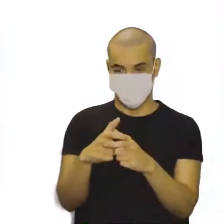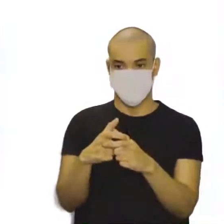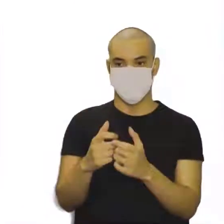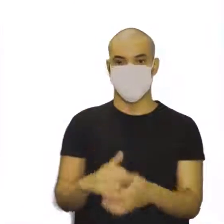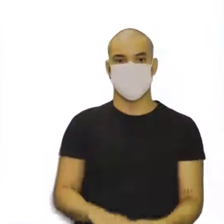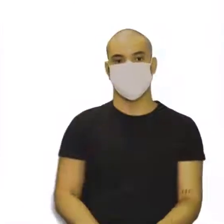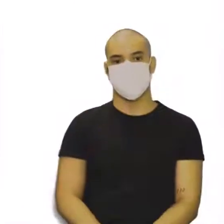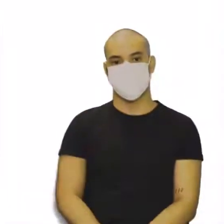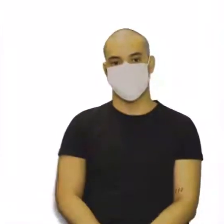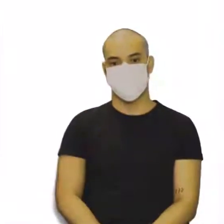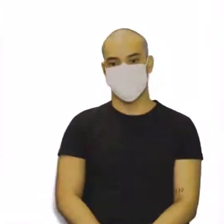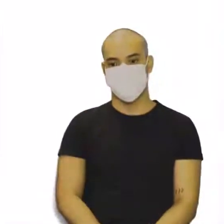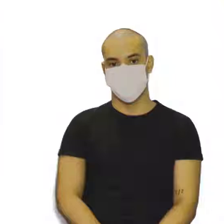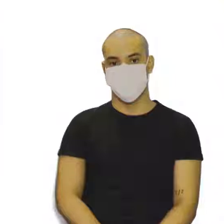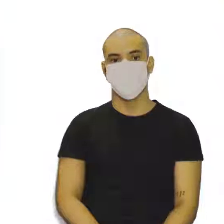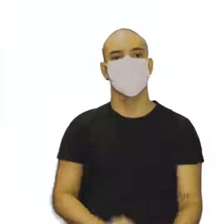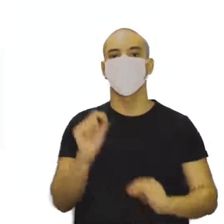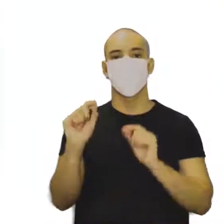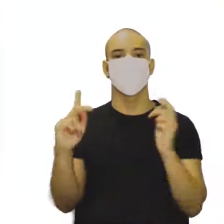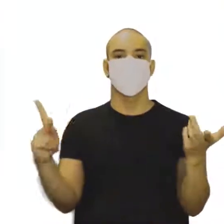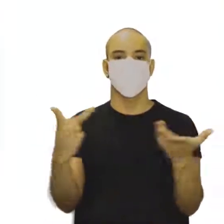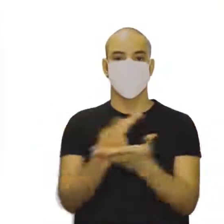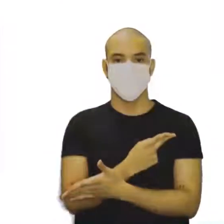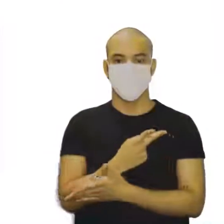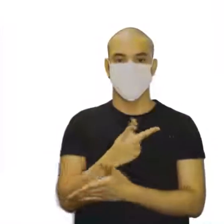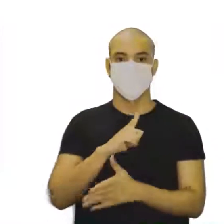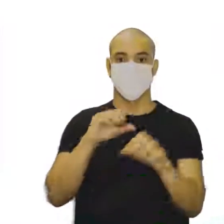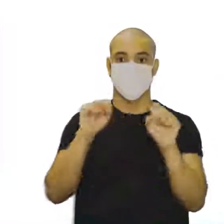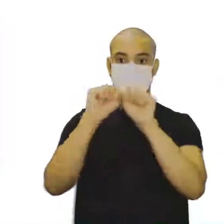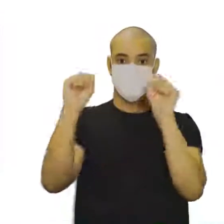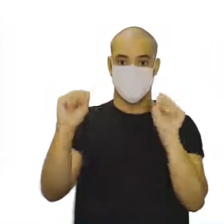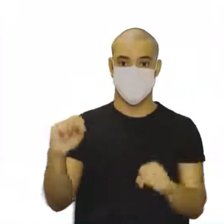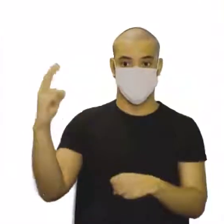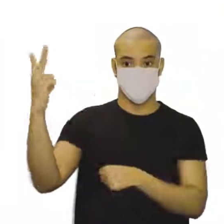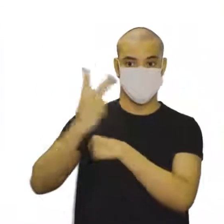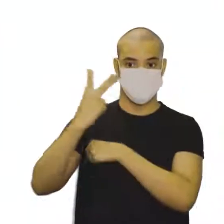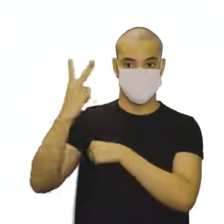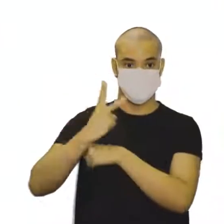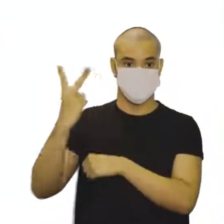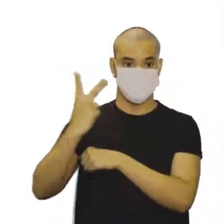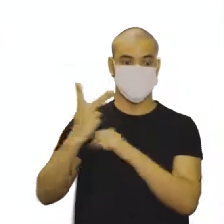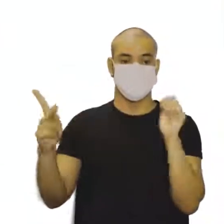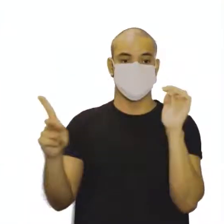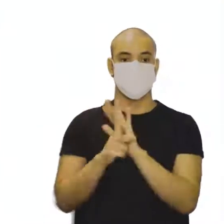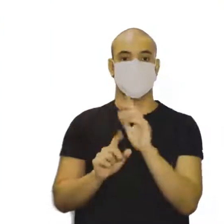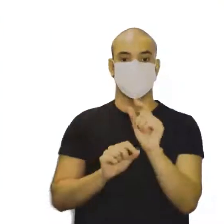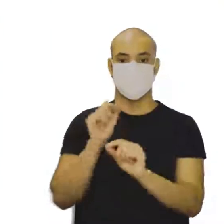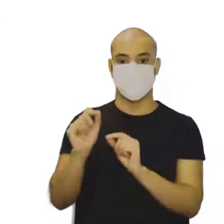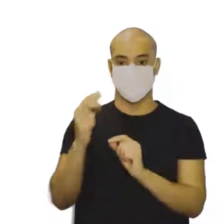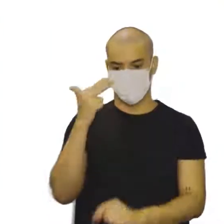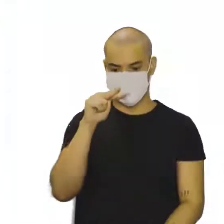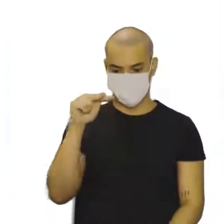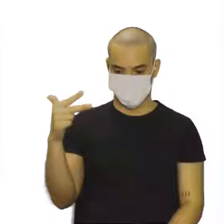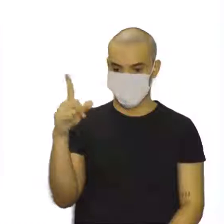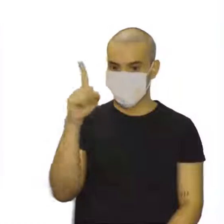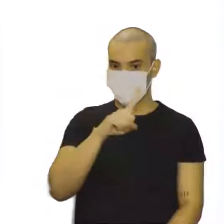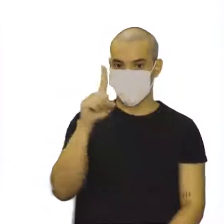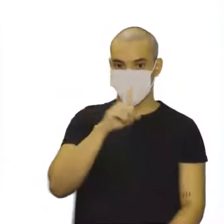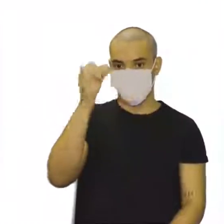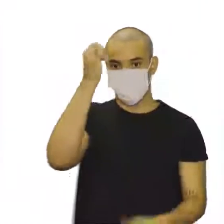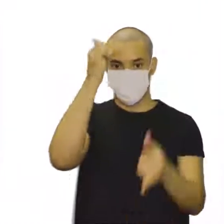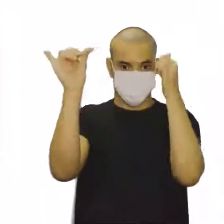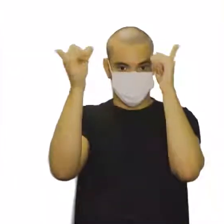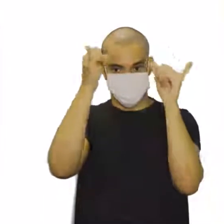pequeno, tá? Então, o que vai acontecer? O sistema de proteção, ele está justamente aí para olhar essa falha dentro